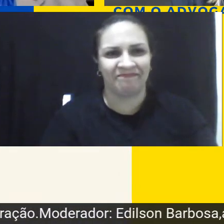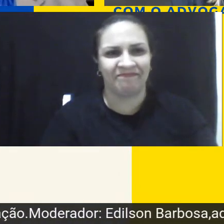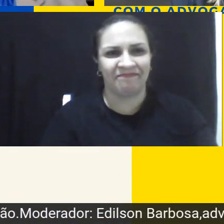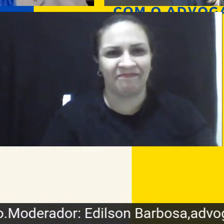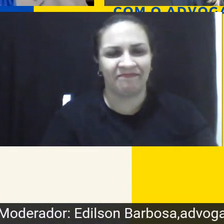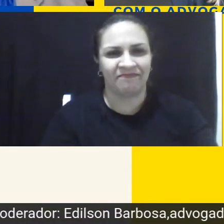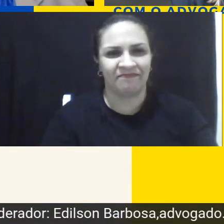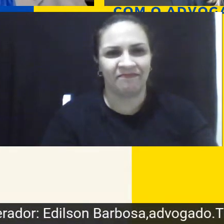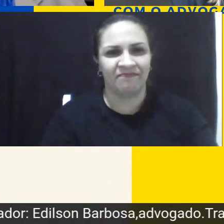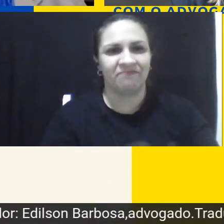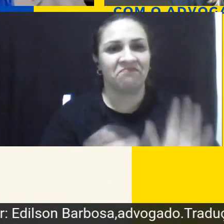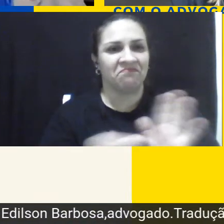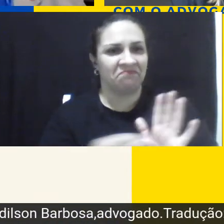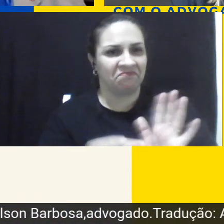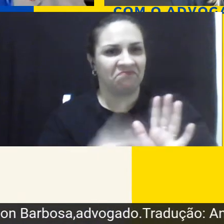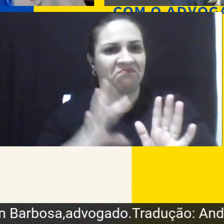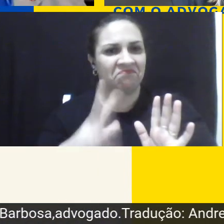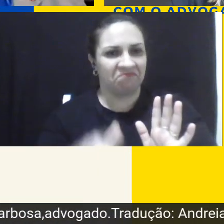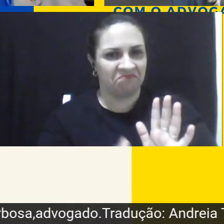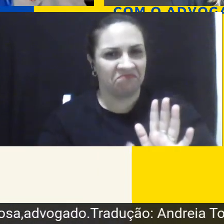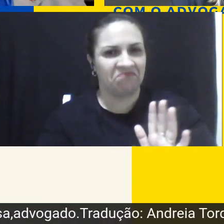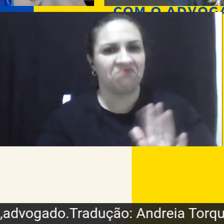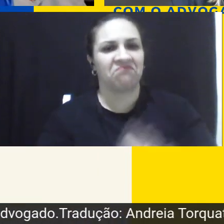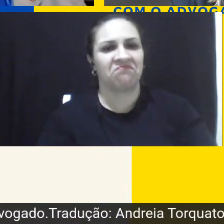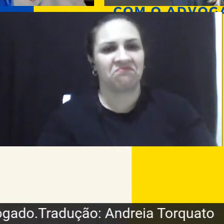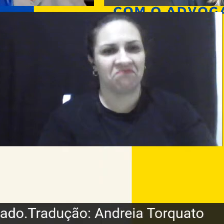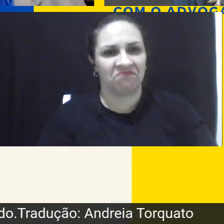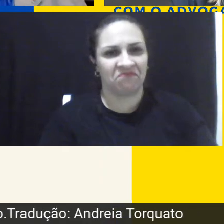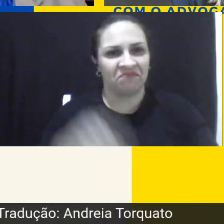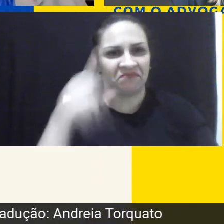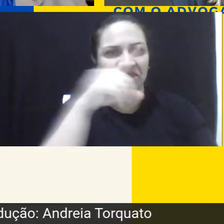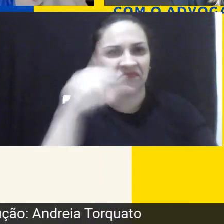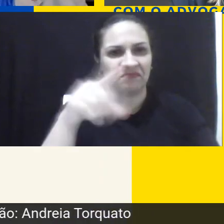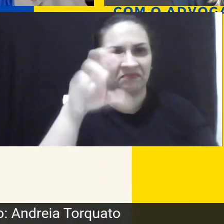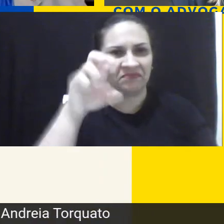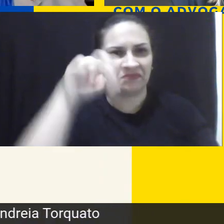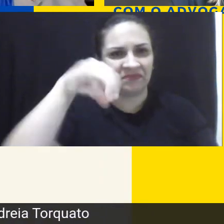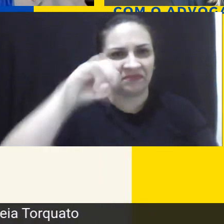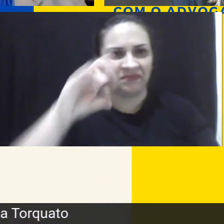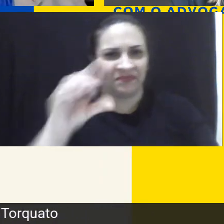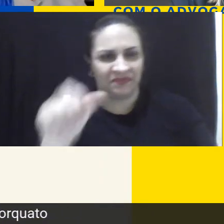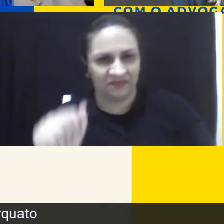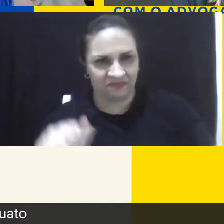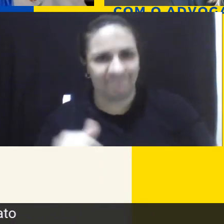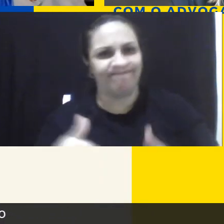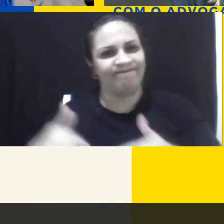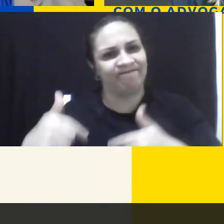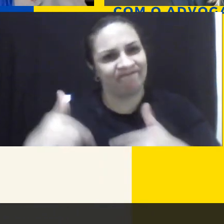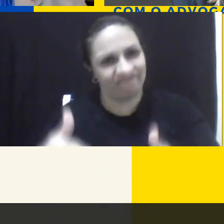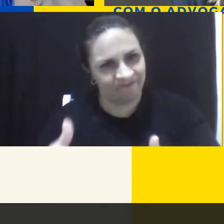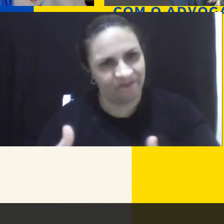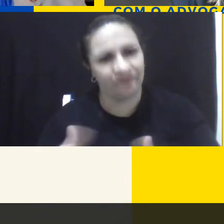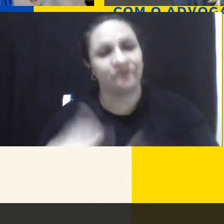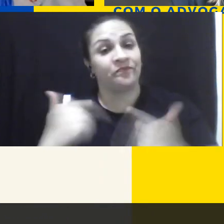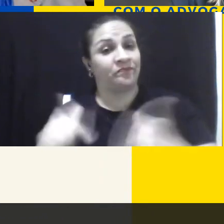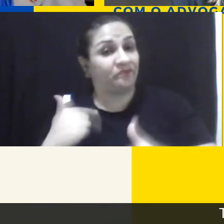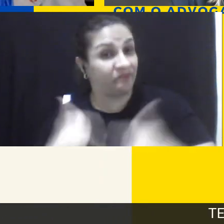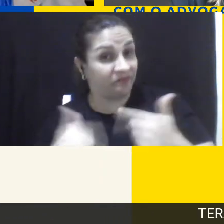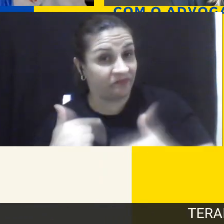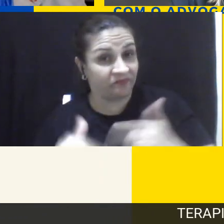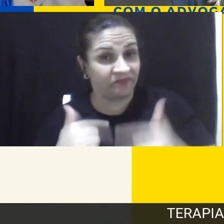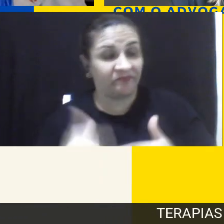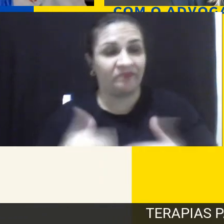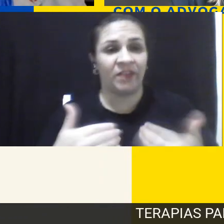A Zênia, pura verdade. Zênia é uma pessoa que luta, que realmente tem um trabalho entre